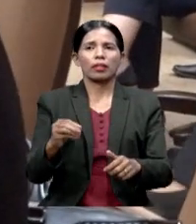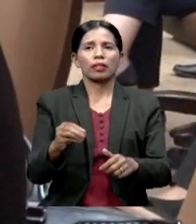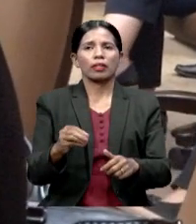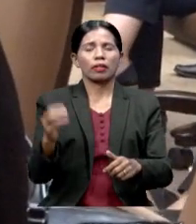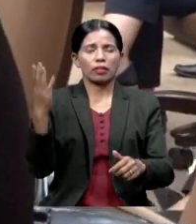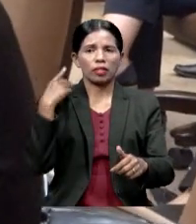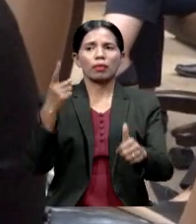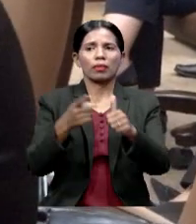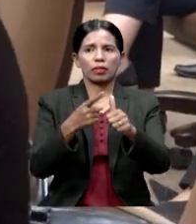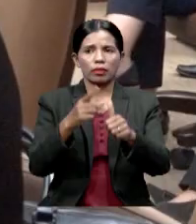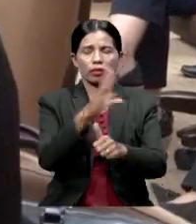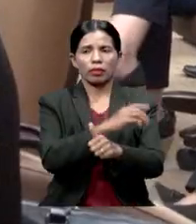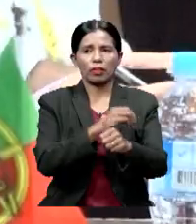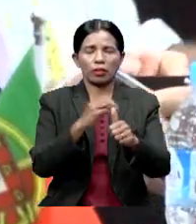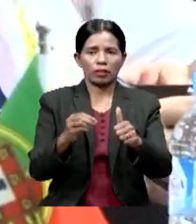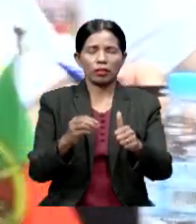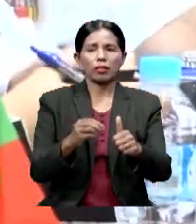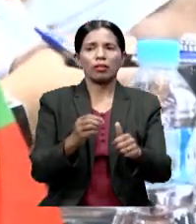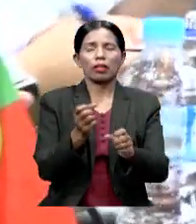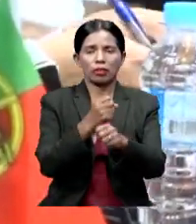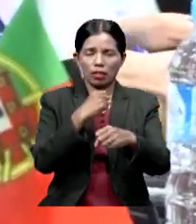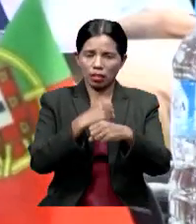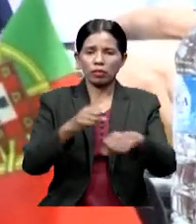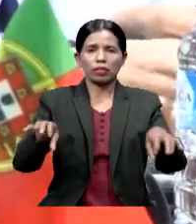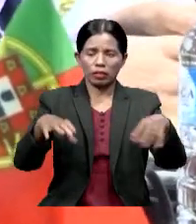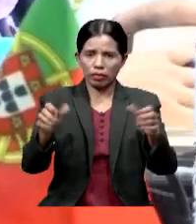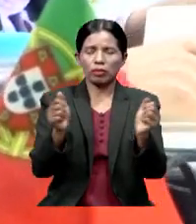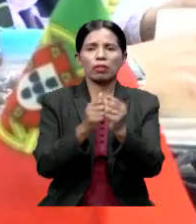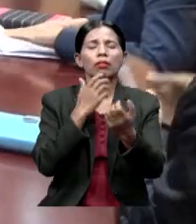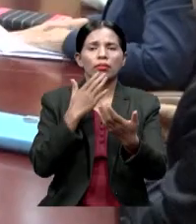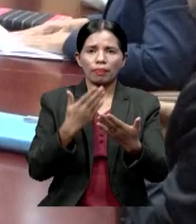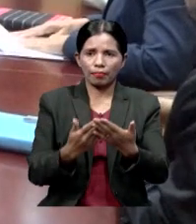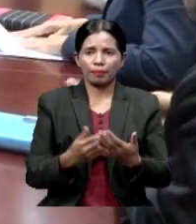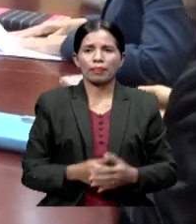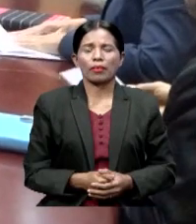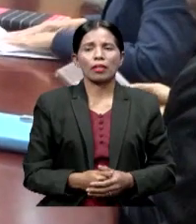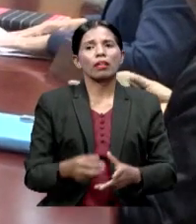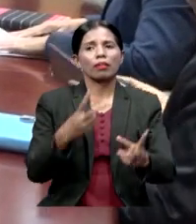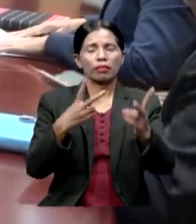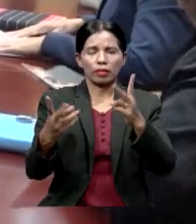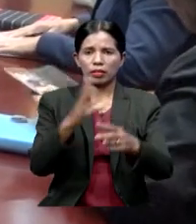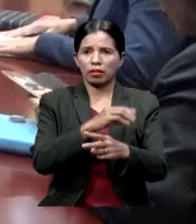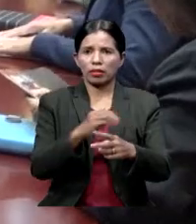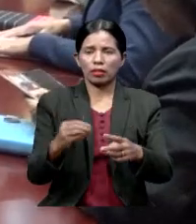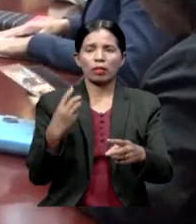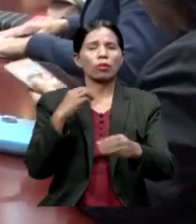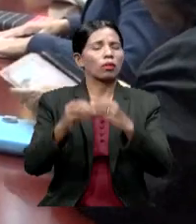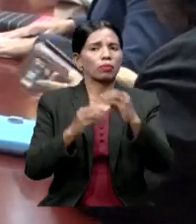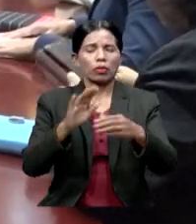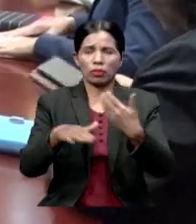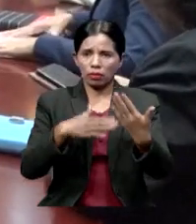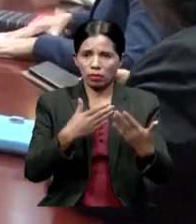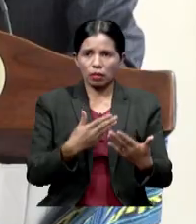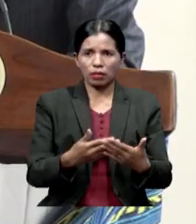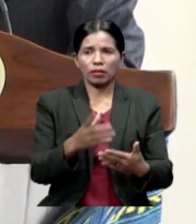que iniciou de novo estas funções e estas sobretudo é identificar